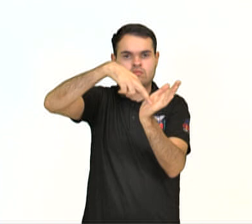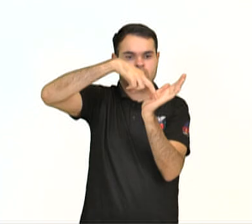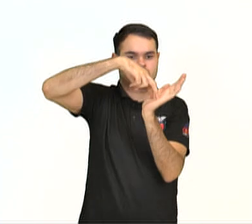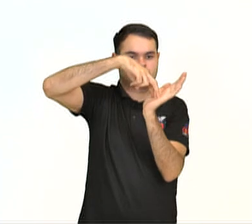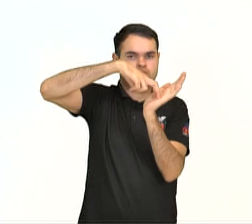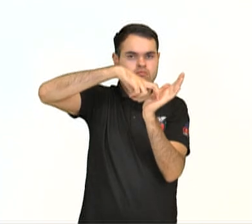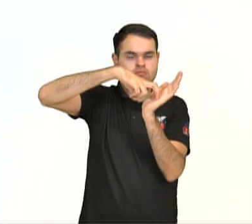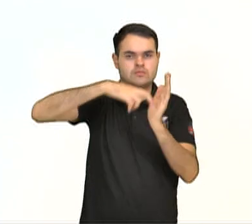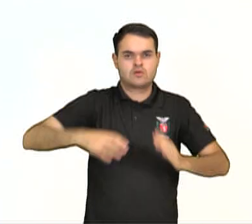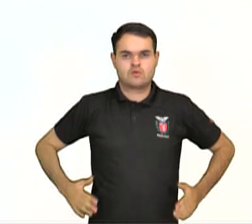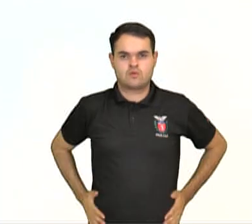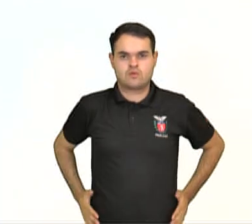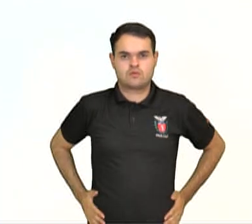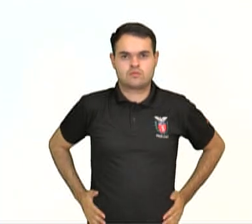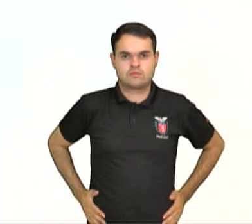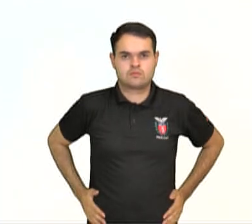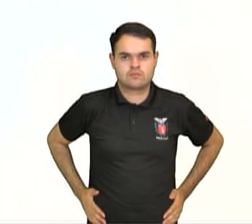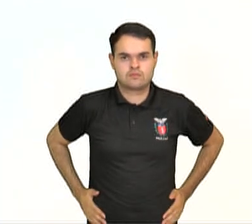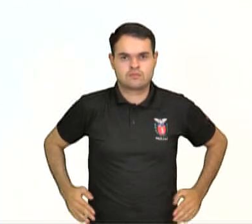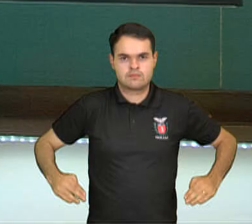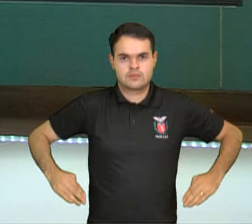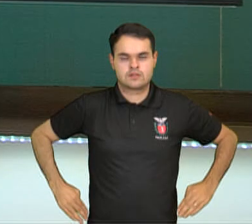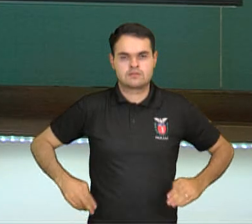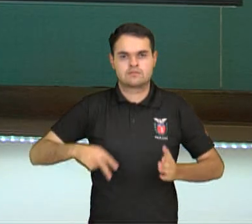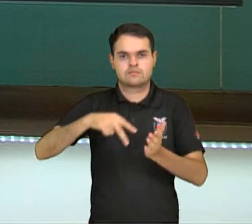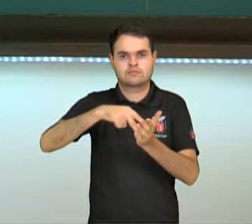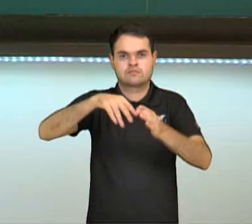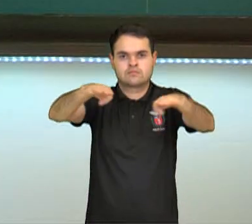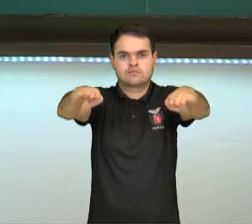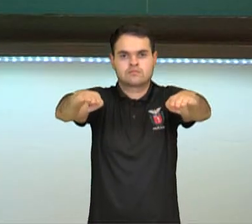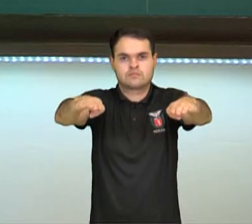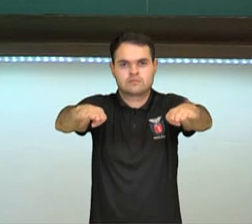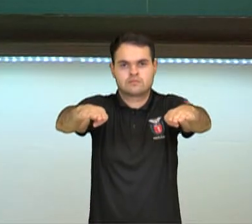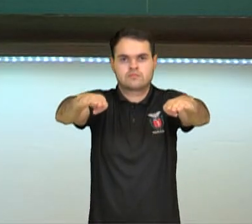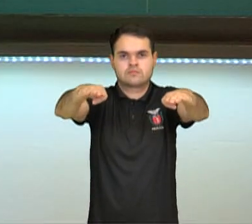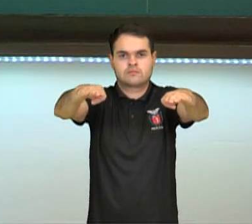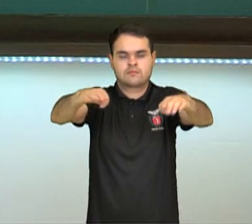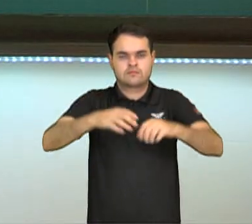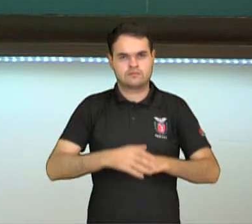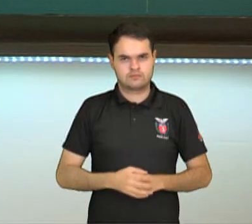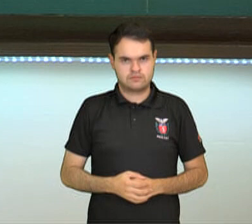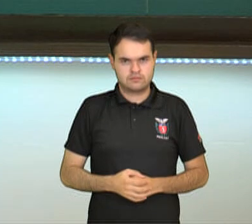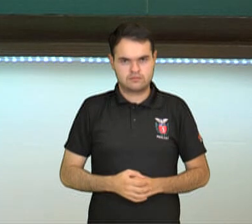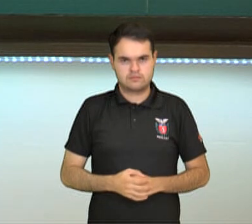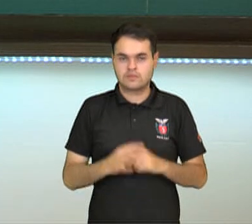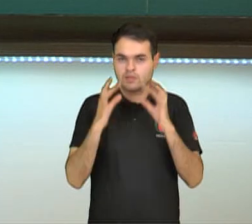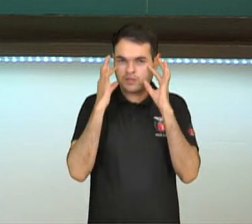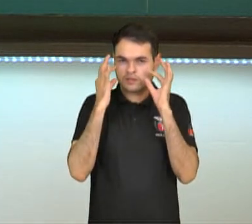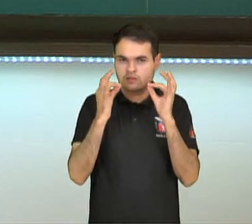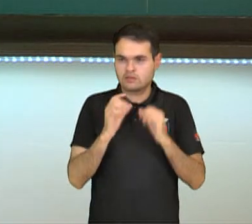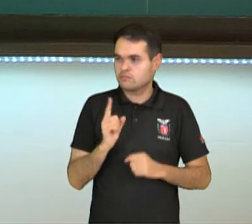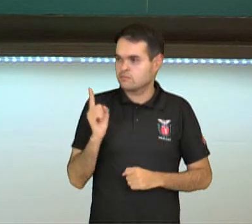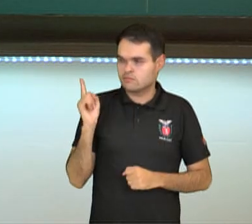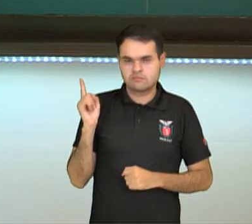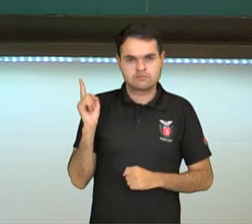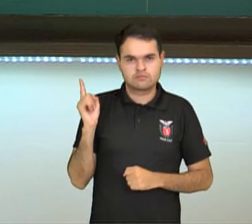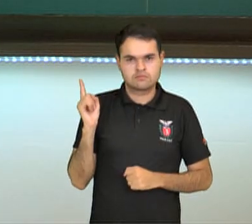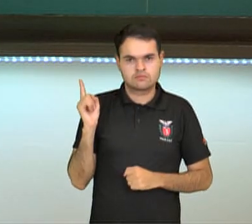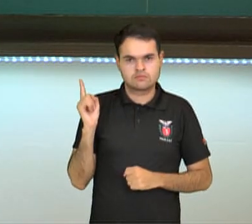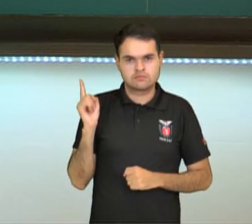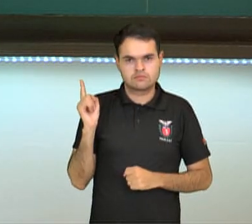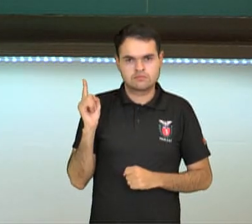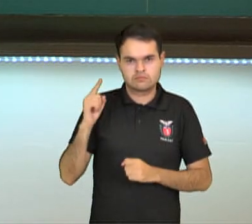Agache até as coxas ficarem paralelas ao solo. Atenção para esse exercício. O